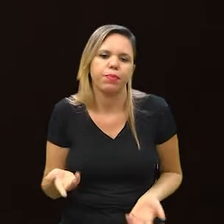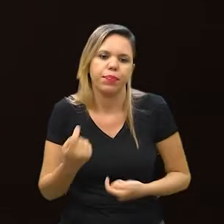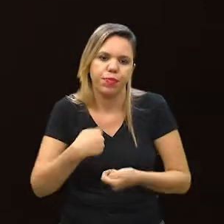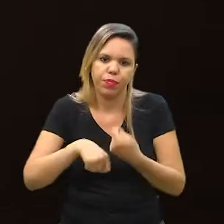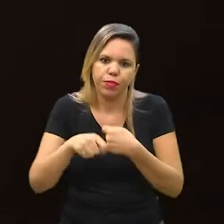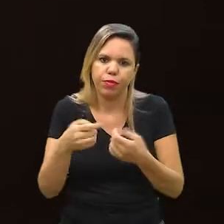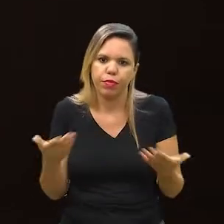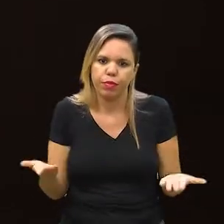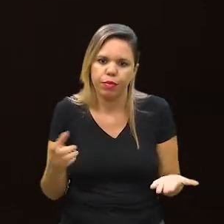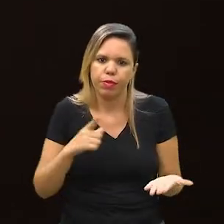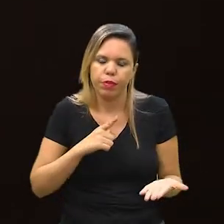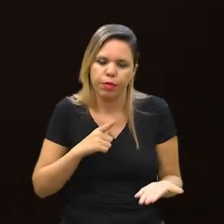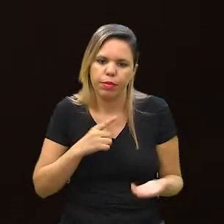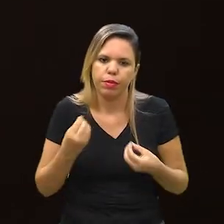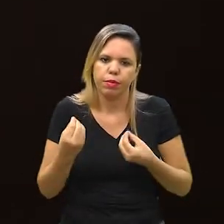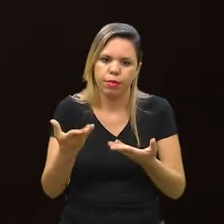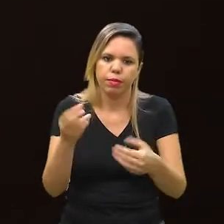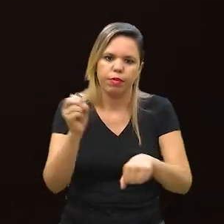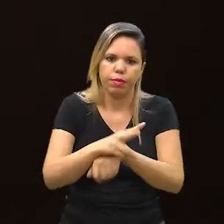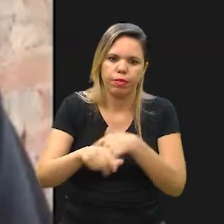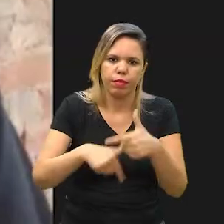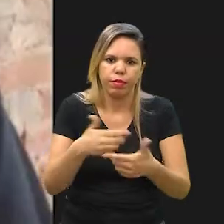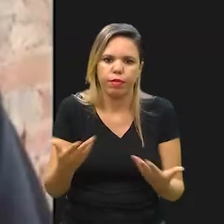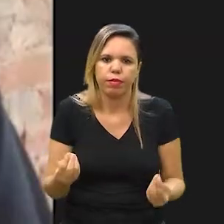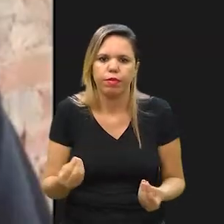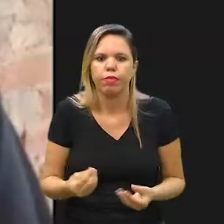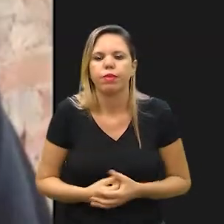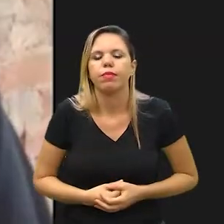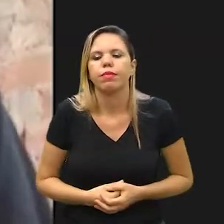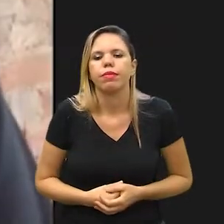negócio este que você emprega muita gente.